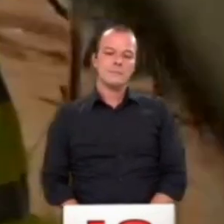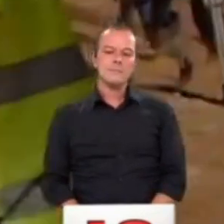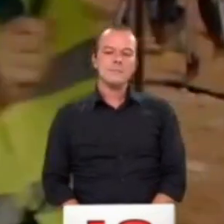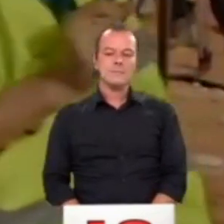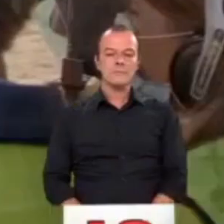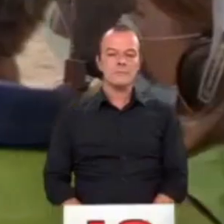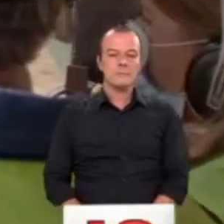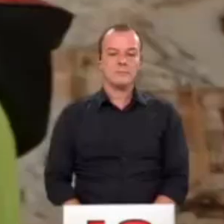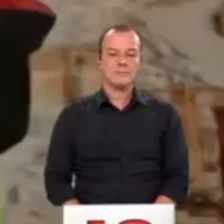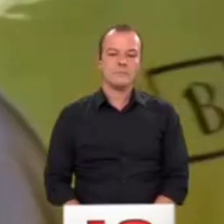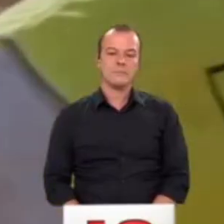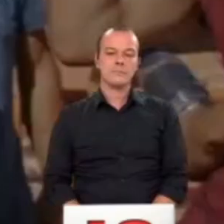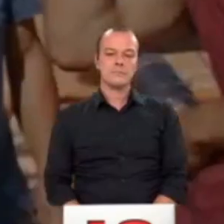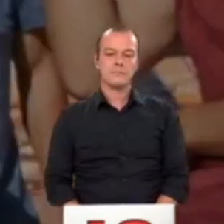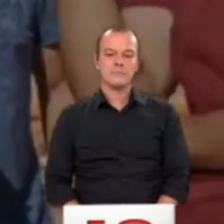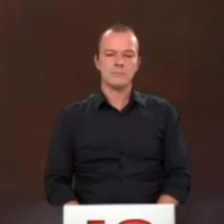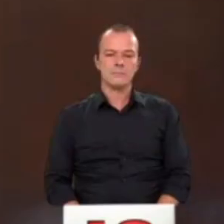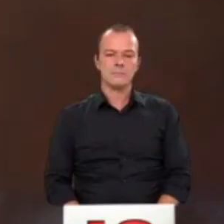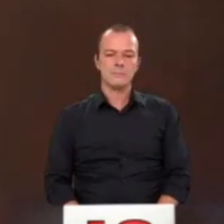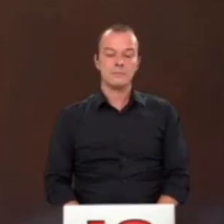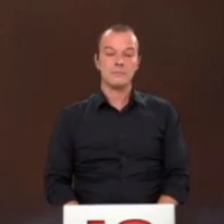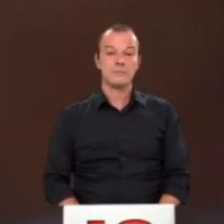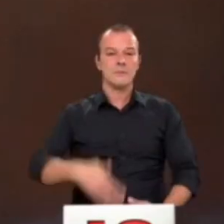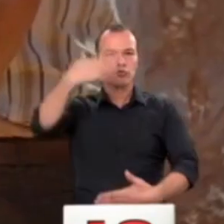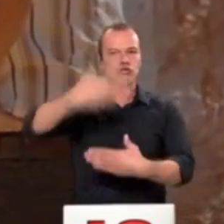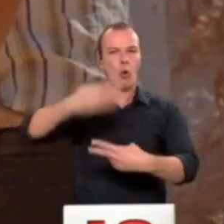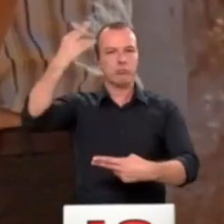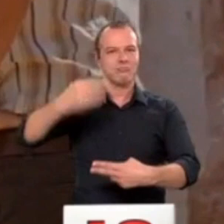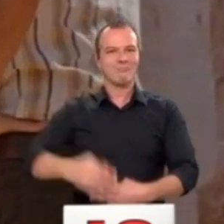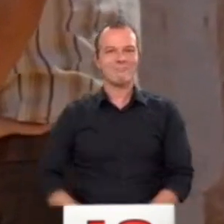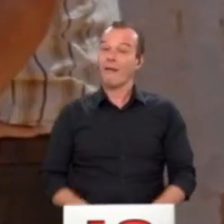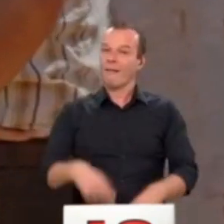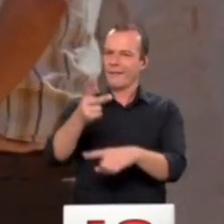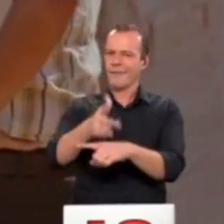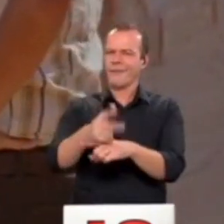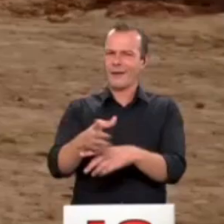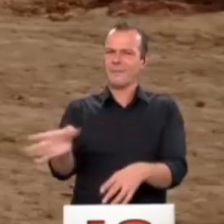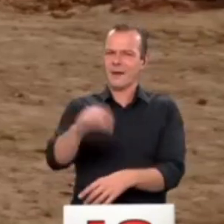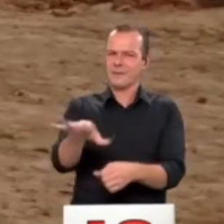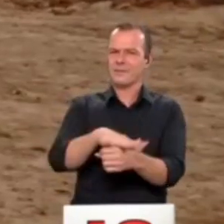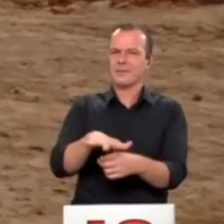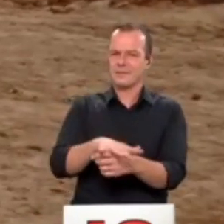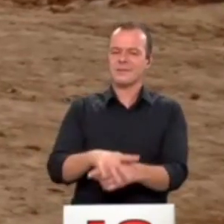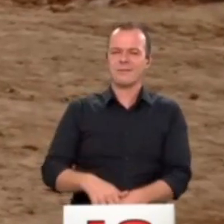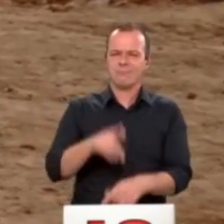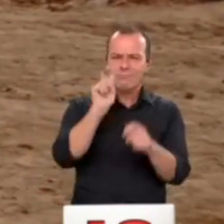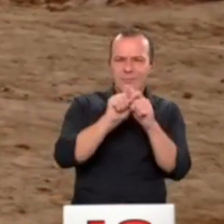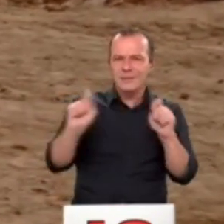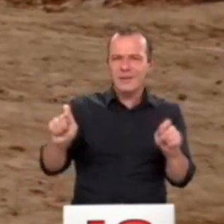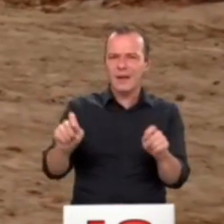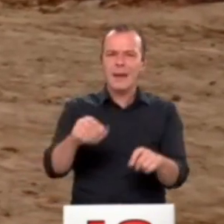Aí um tripé. Ação! A gravar mais uma cena da minissérie